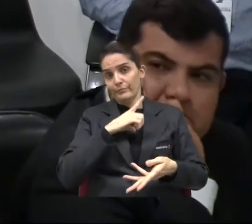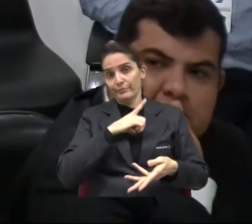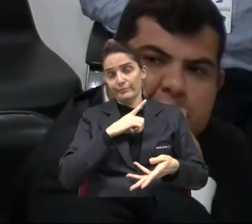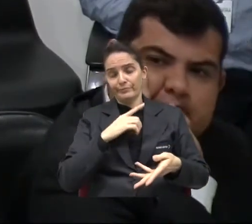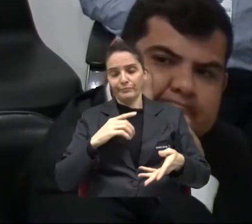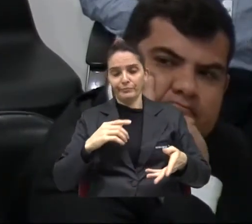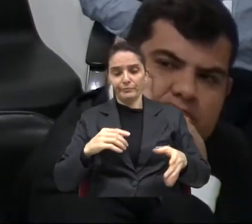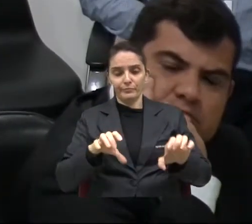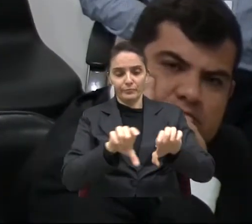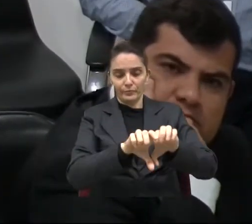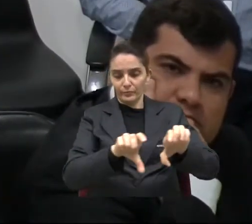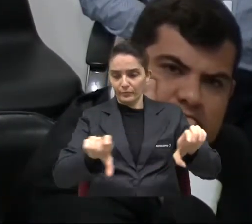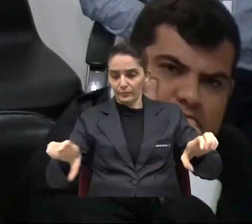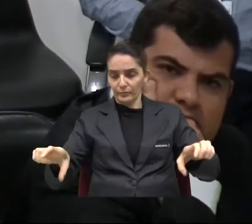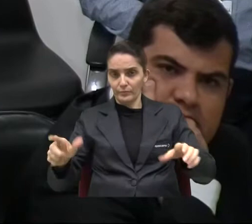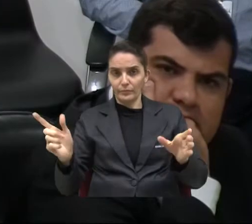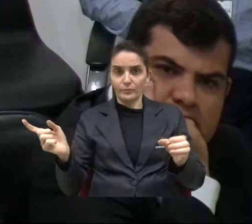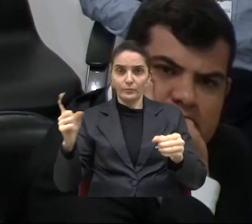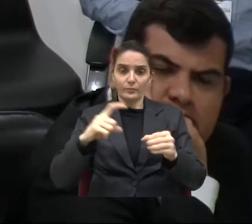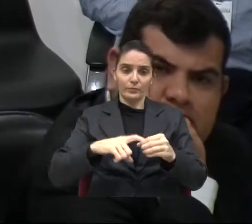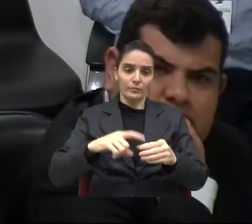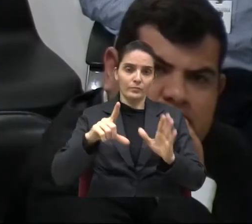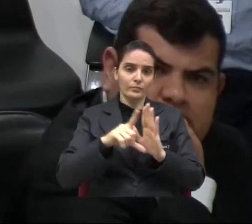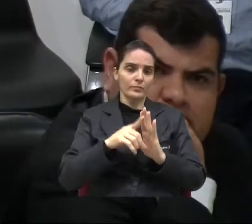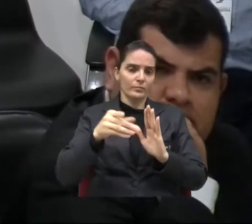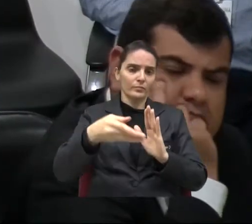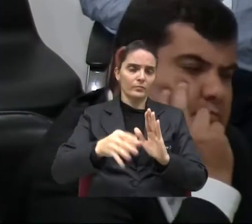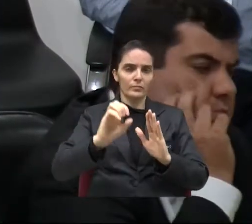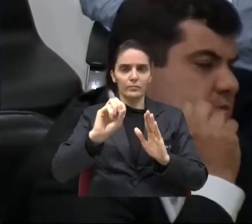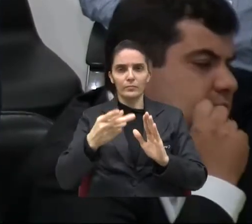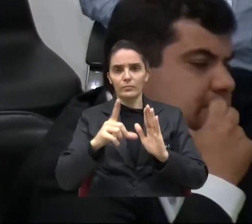lei para hoje e vamos deixar funcionar a lei que existia?